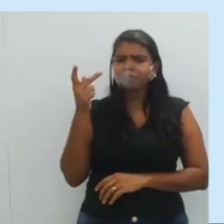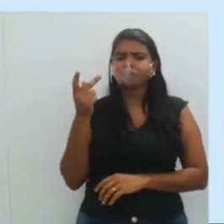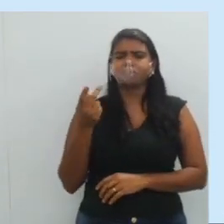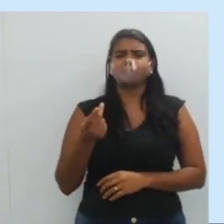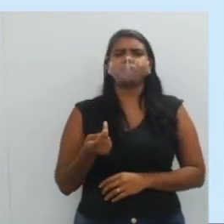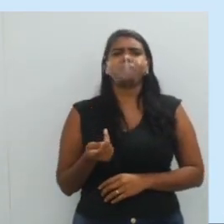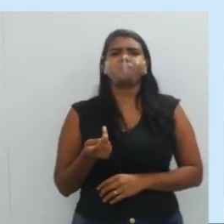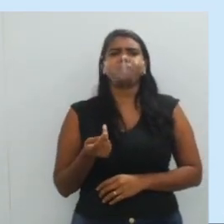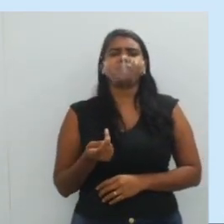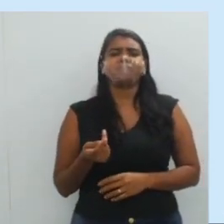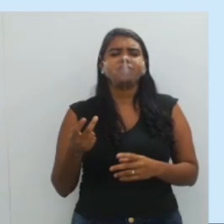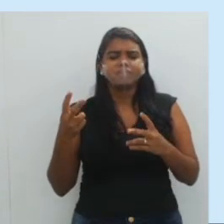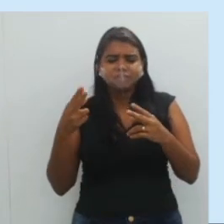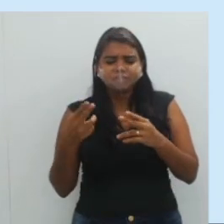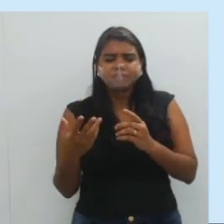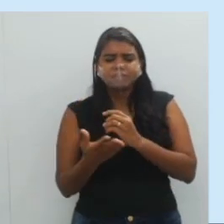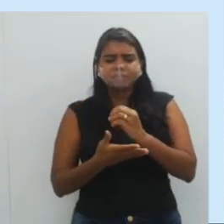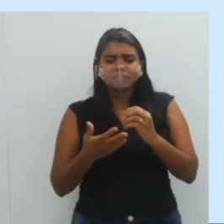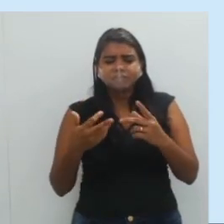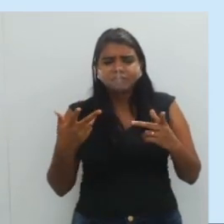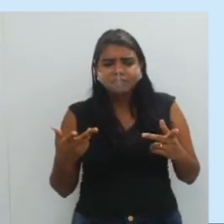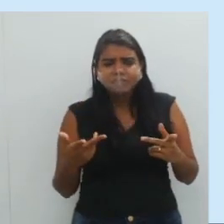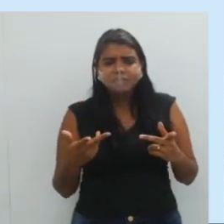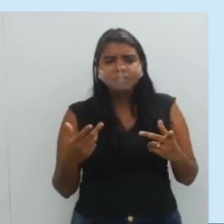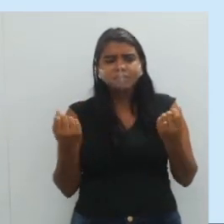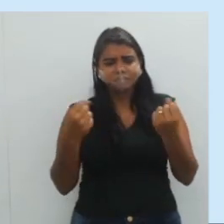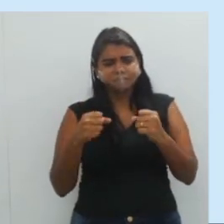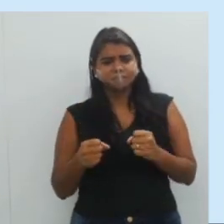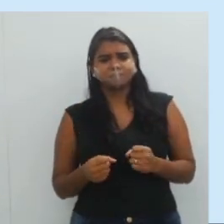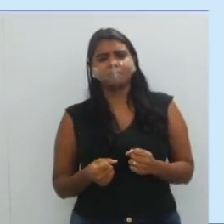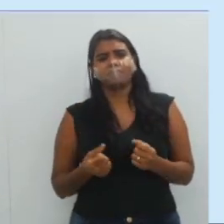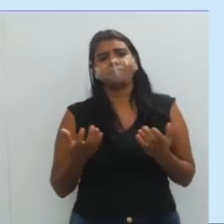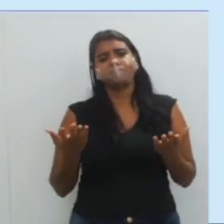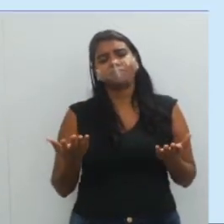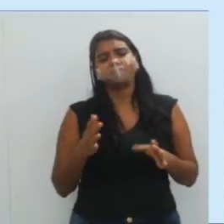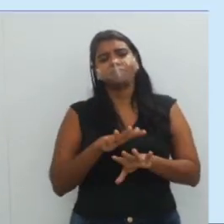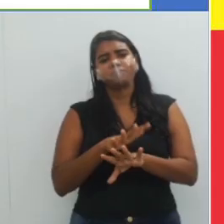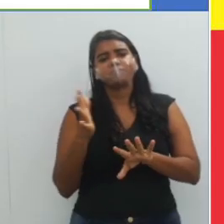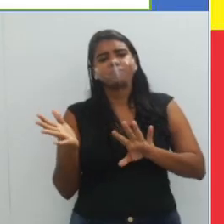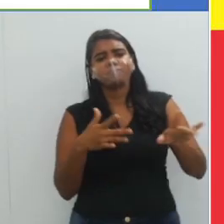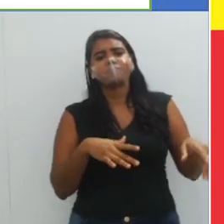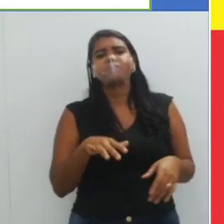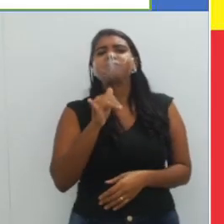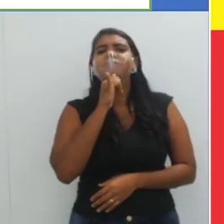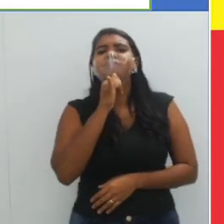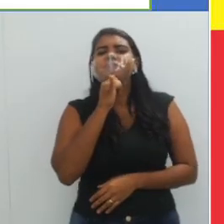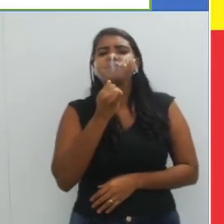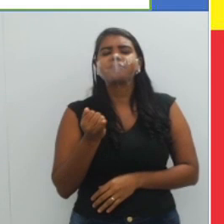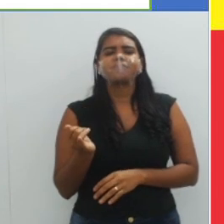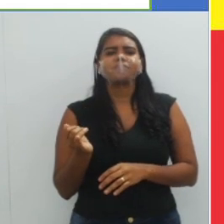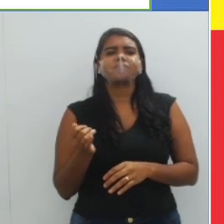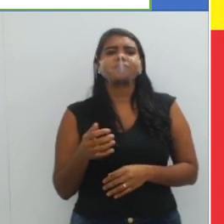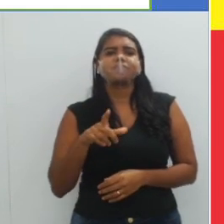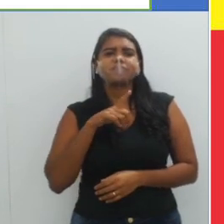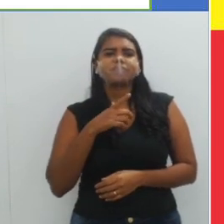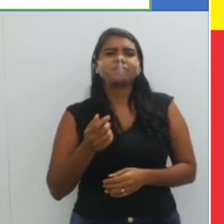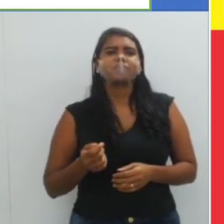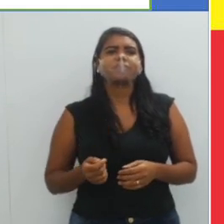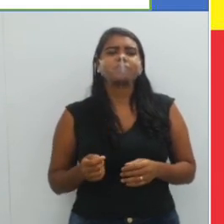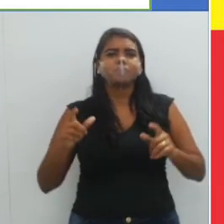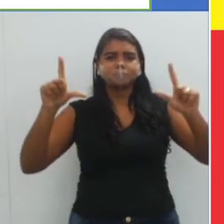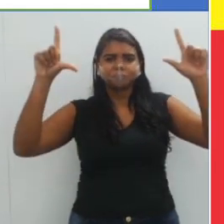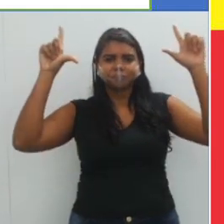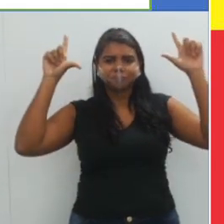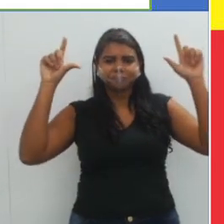ser humano, muitas vezes cortado, marginalizado, relegado. Um exemplo aqui nós temos o seguinte, nesse